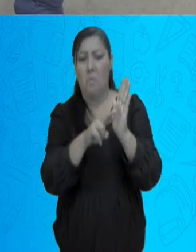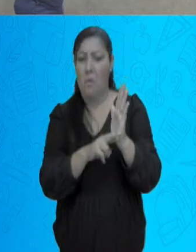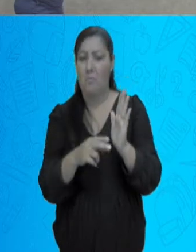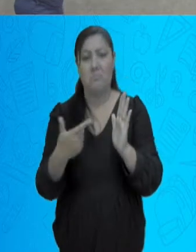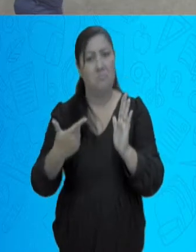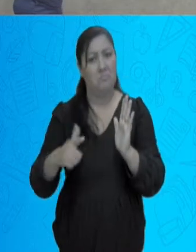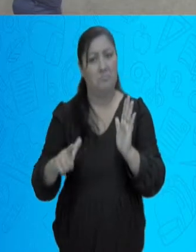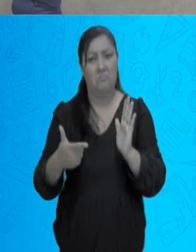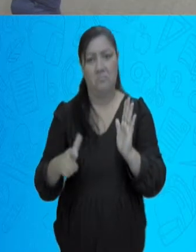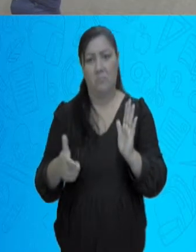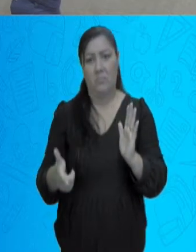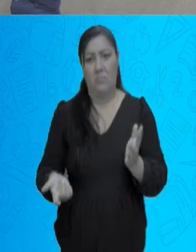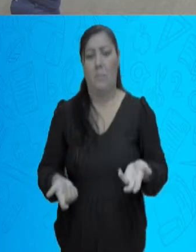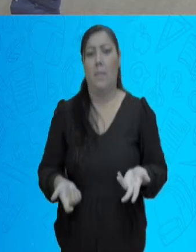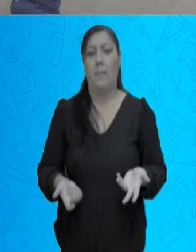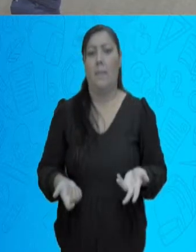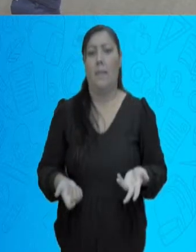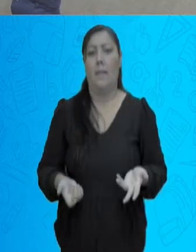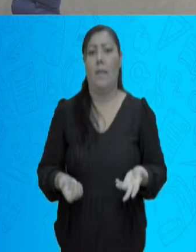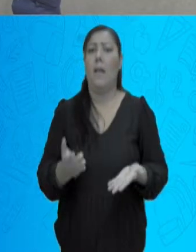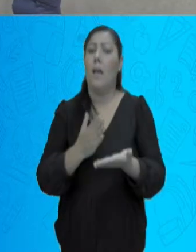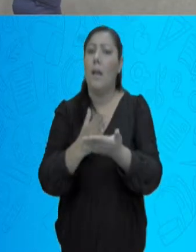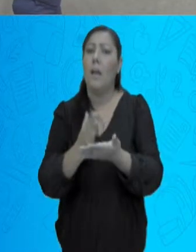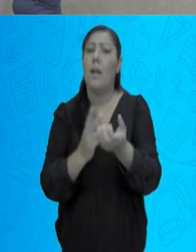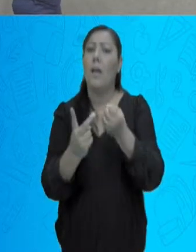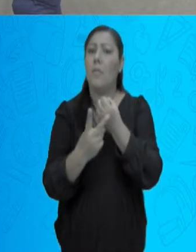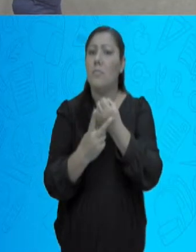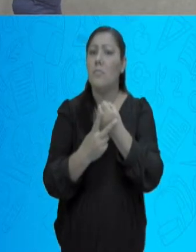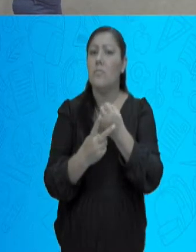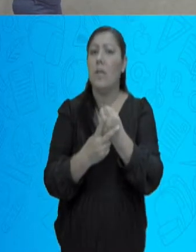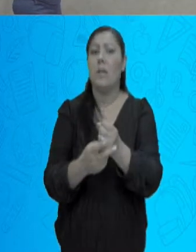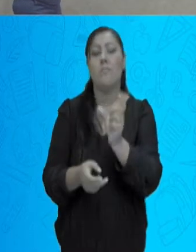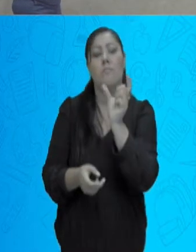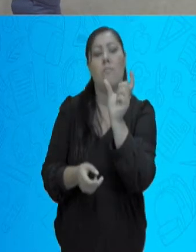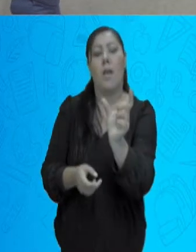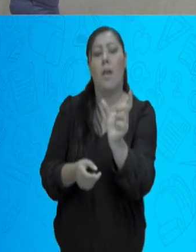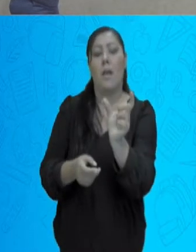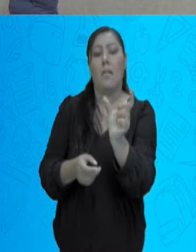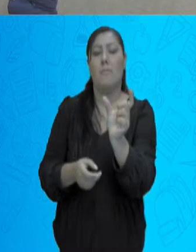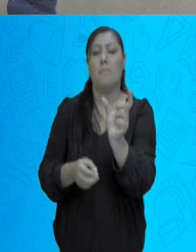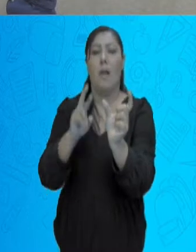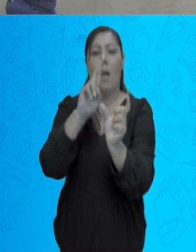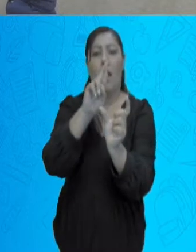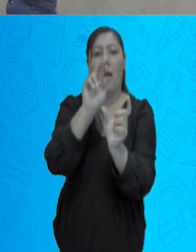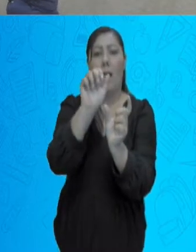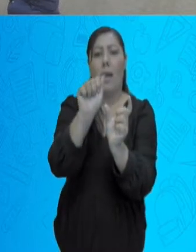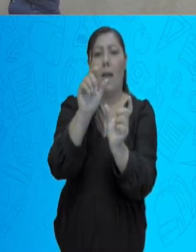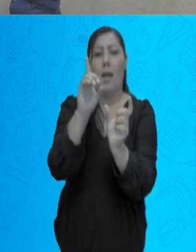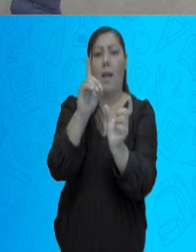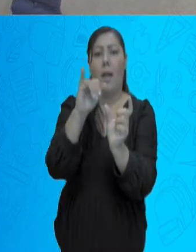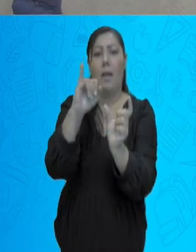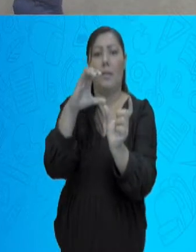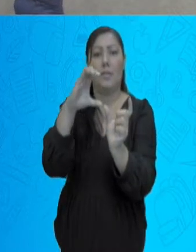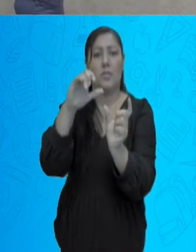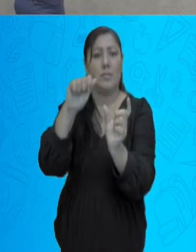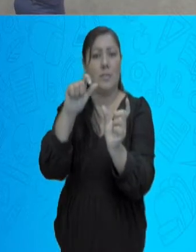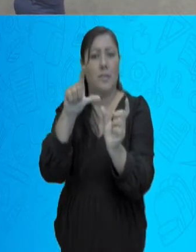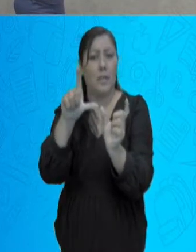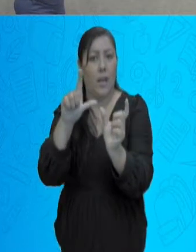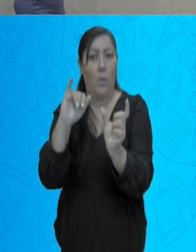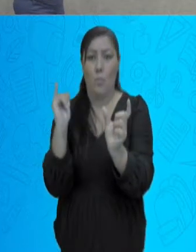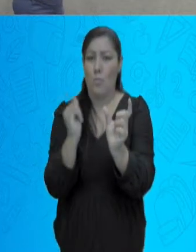verbos, a alteração ela pode ocorrer no radical, naquela parte importante da palavra, a parte que trata da